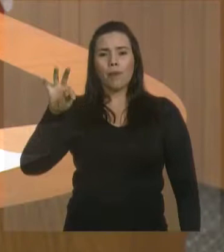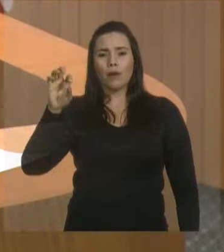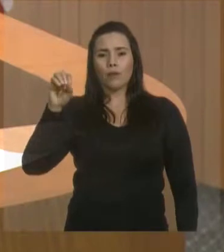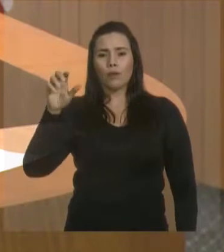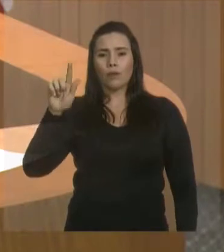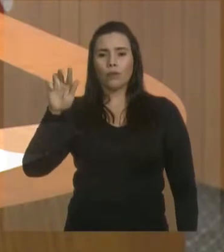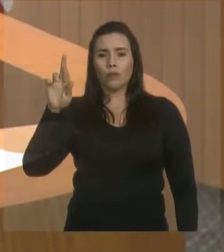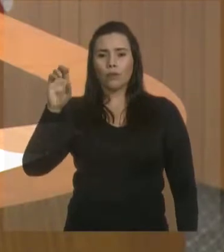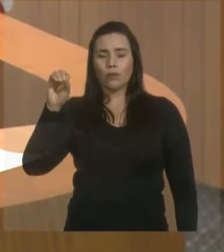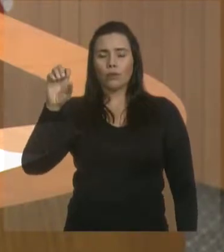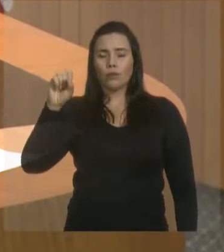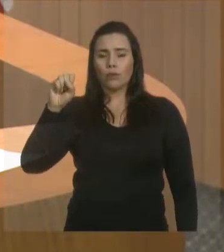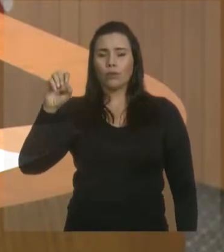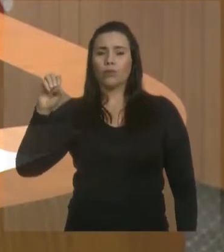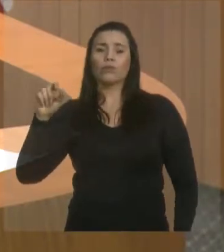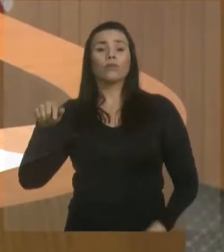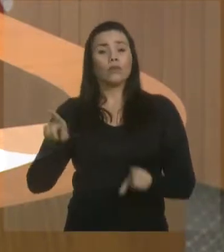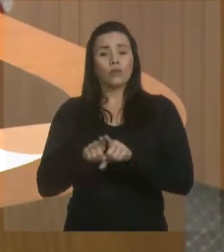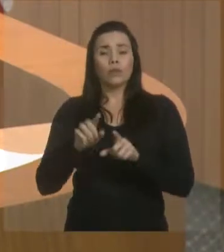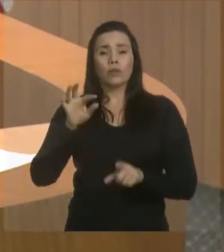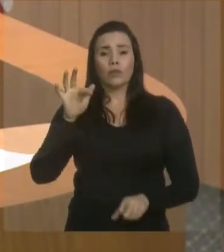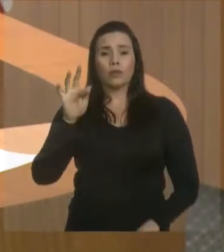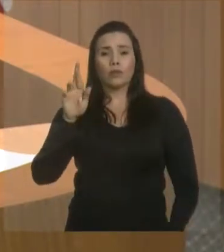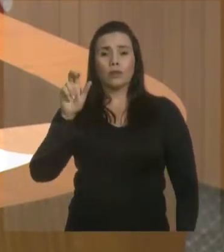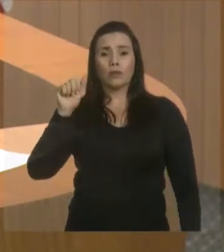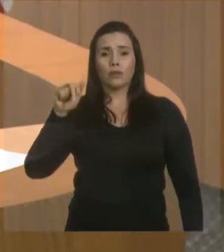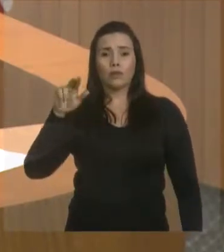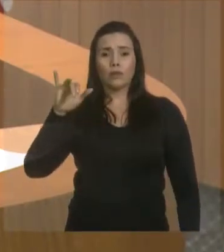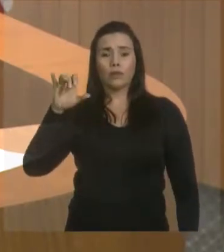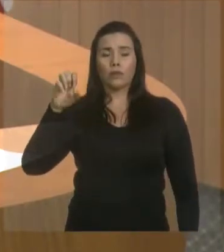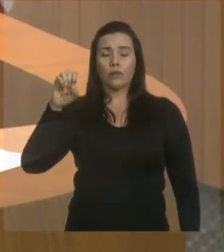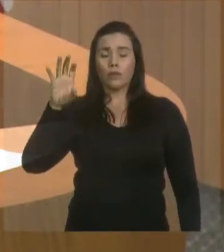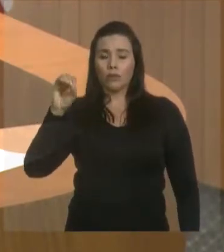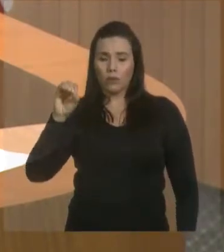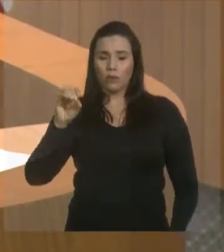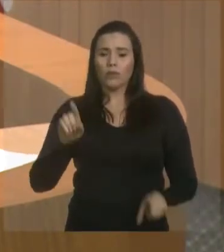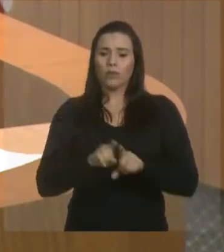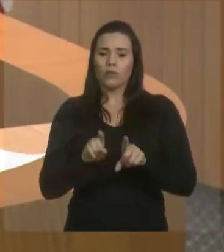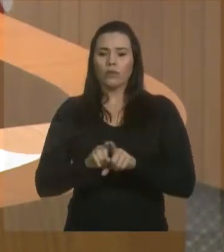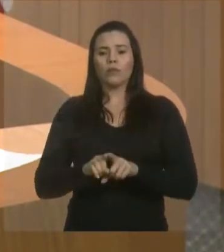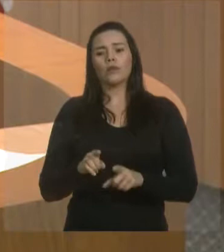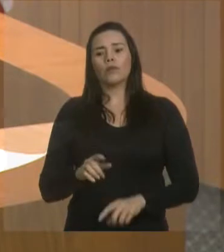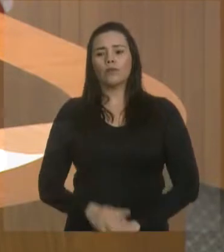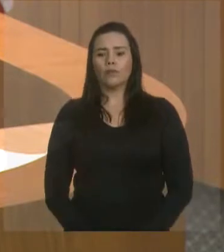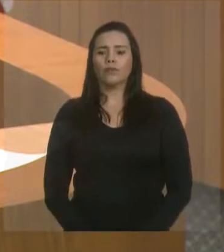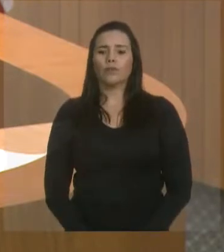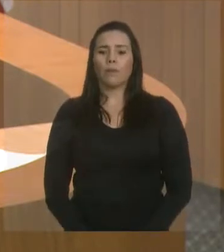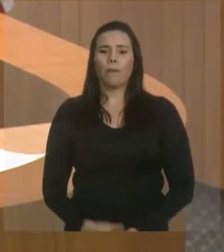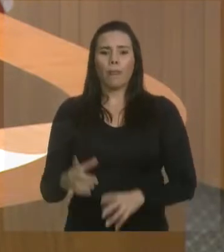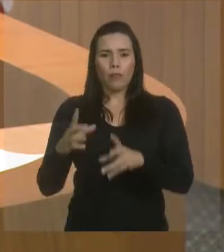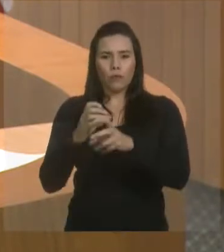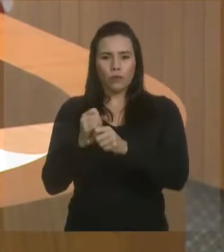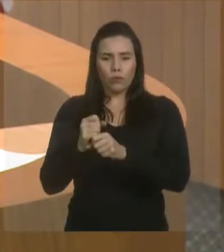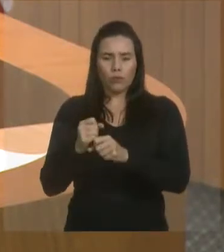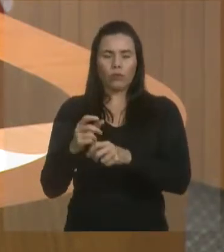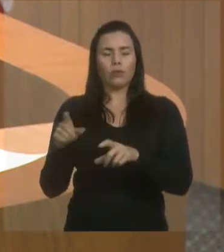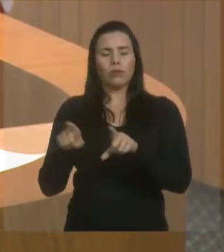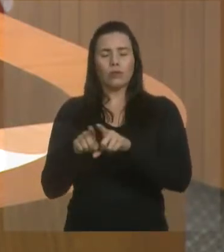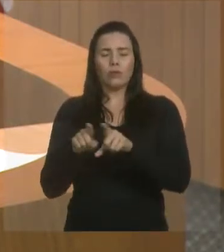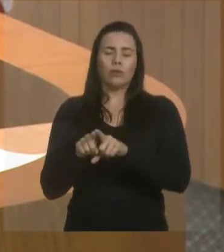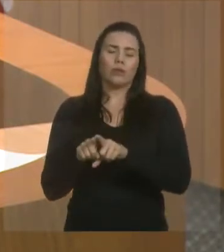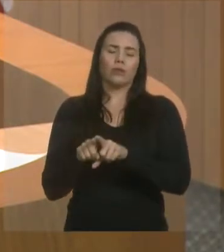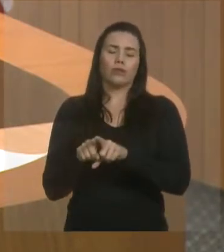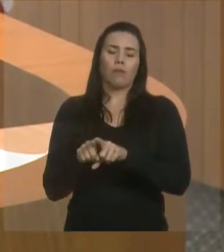senhor Francisco Marques, o tesoureiro e secretário do sindicato também do Piauí, o senhor